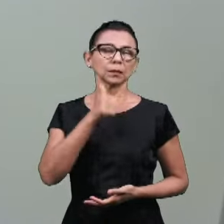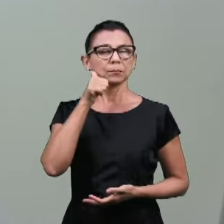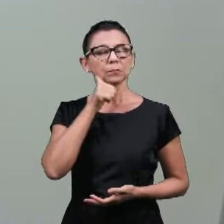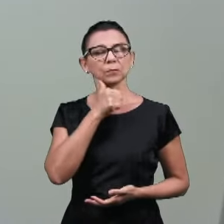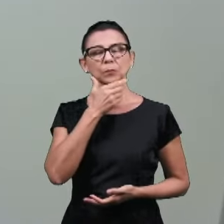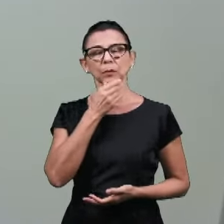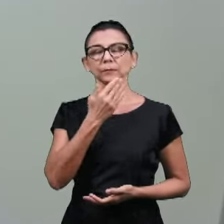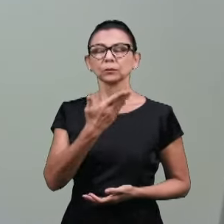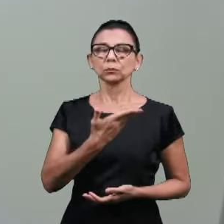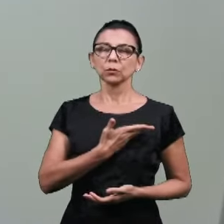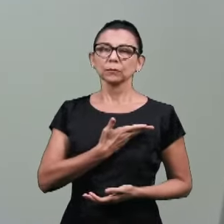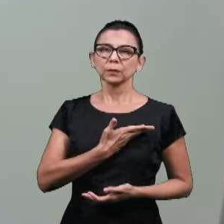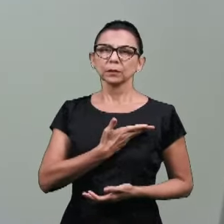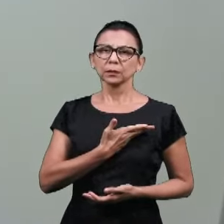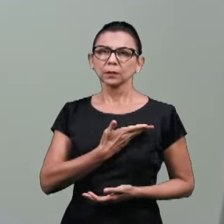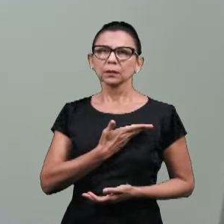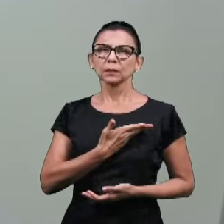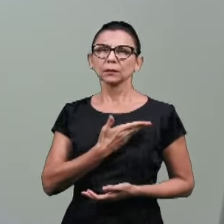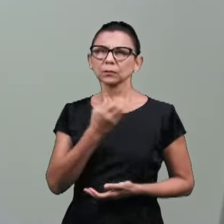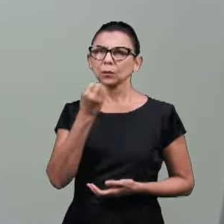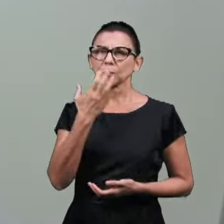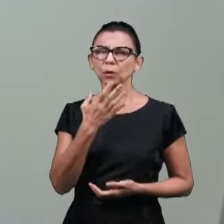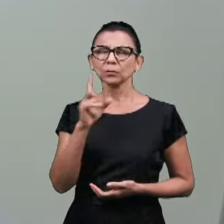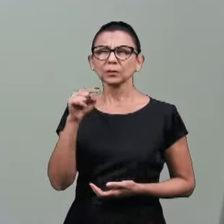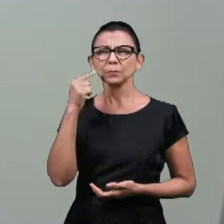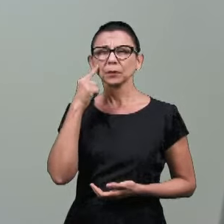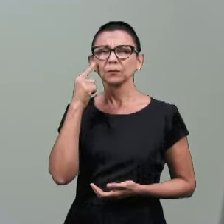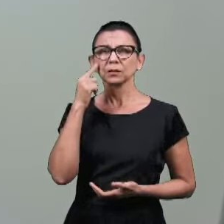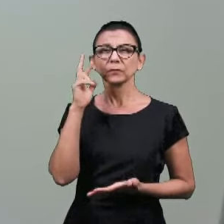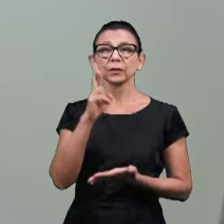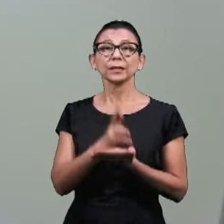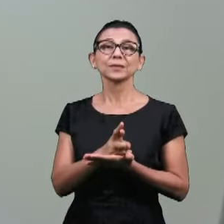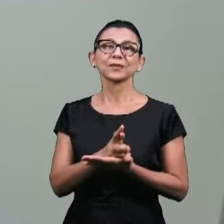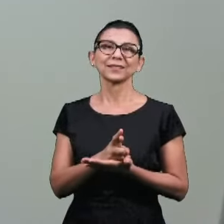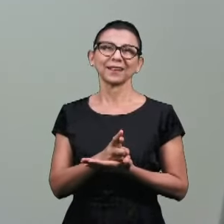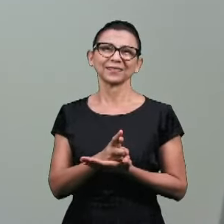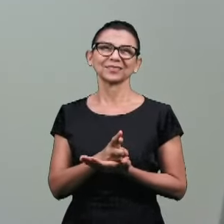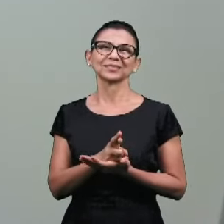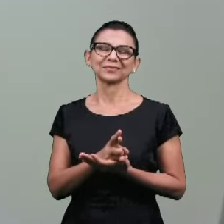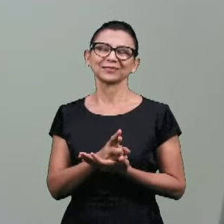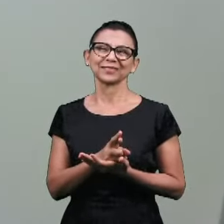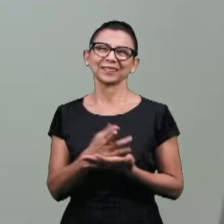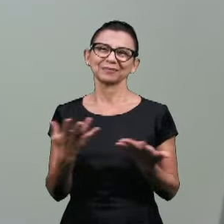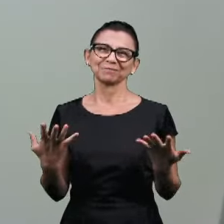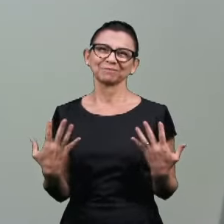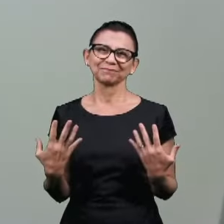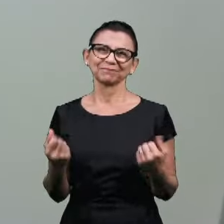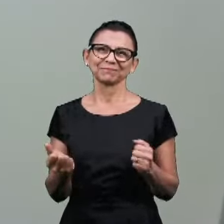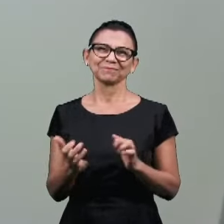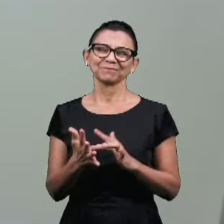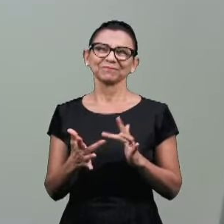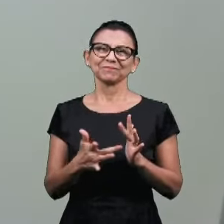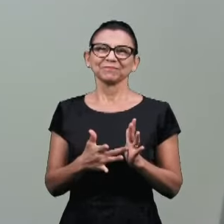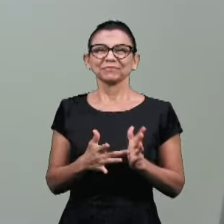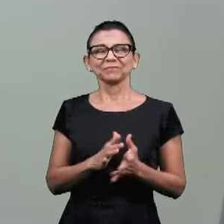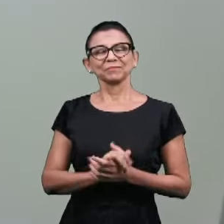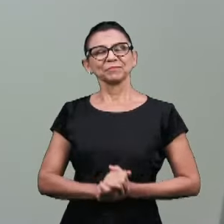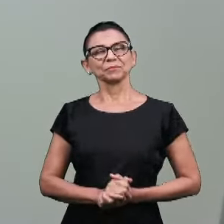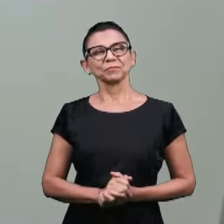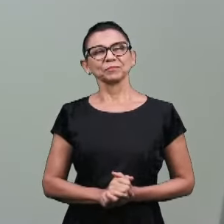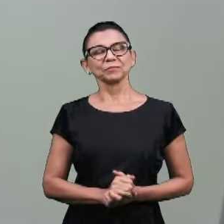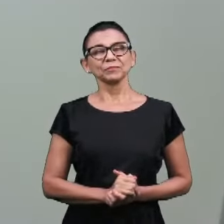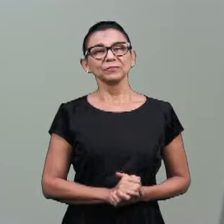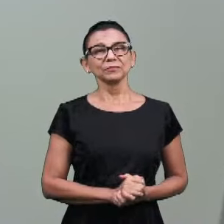Os frutos que o Senhor proporciona, que é a conversão, e você vê alguém caminhando. E hoje o pastor, quer dizer, aquele que